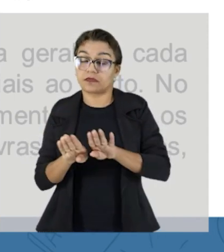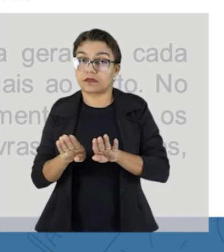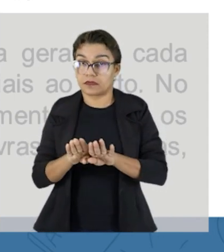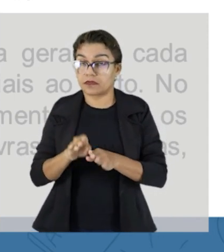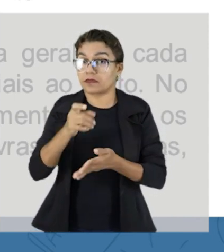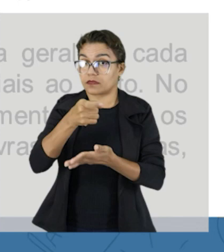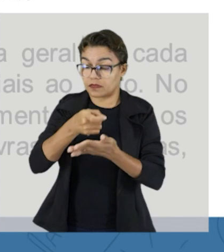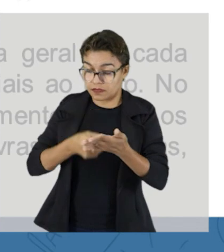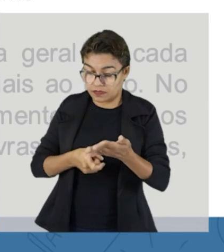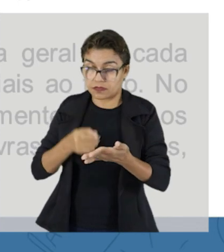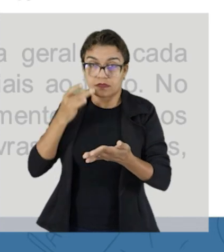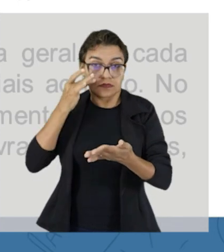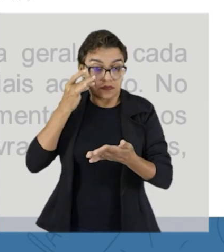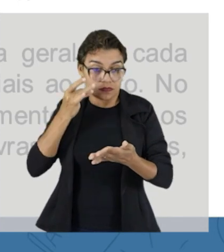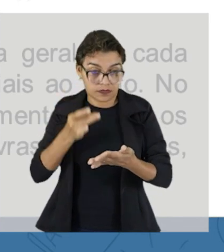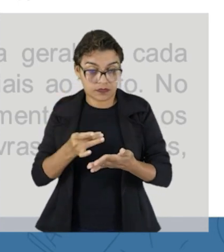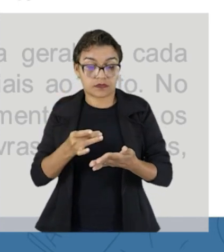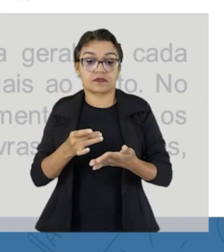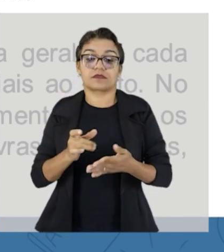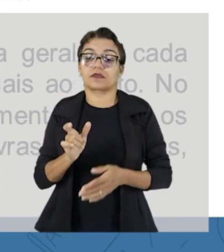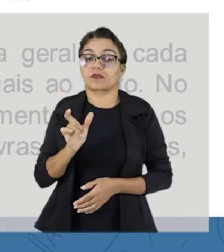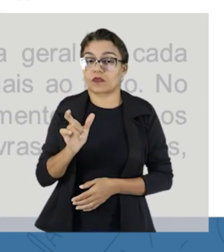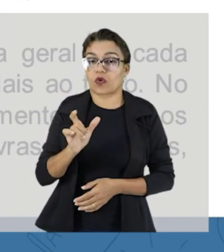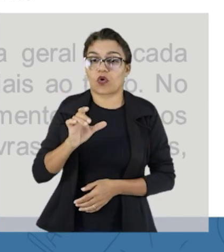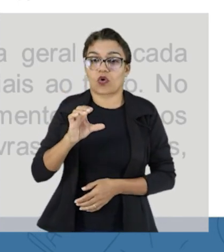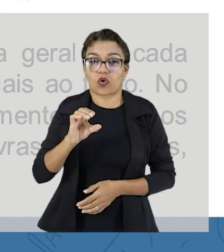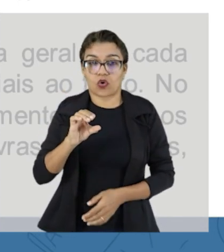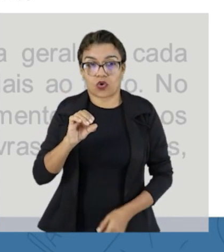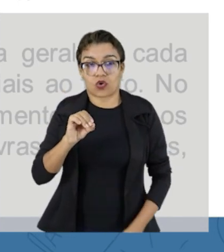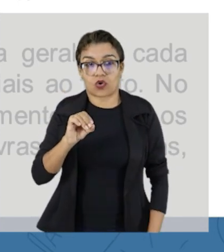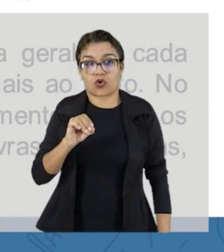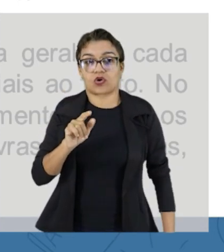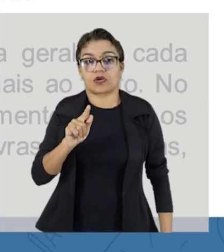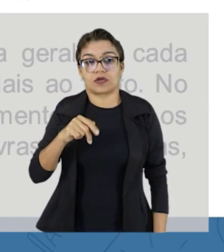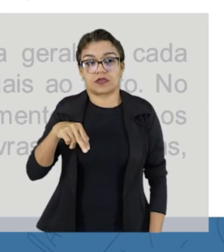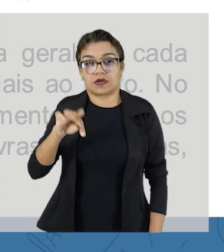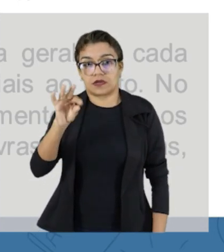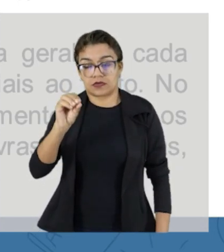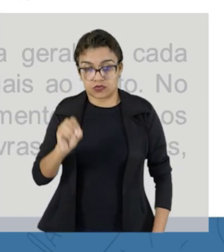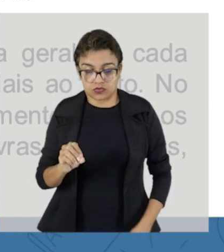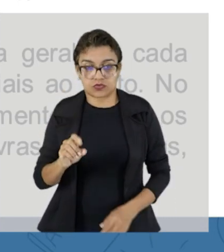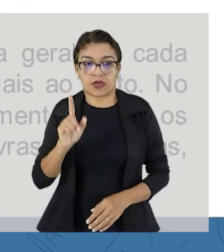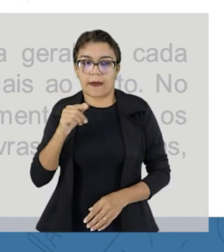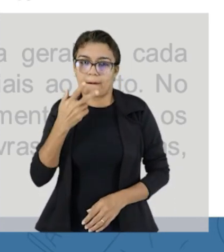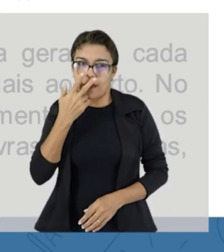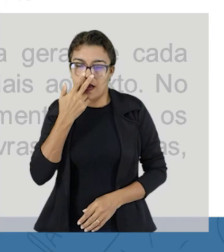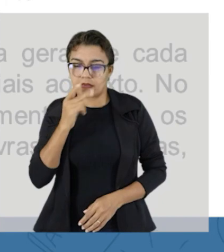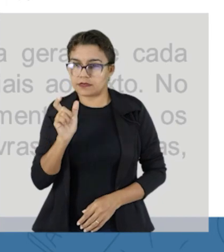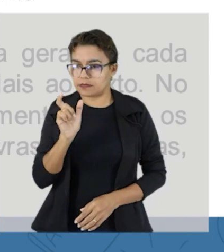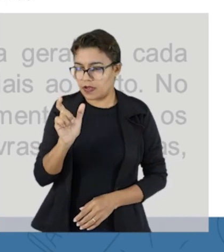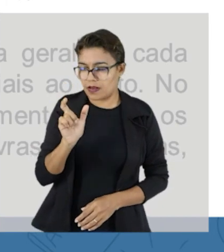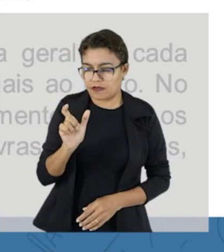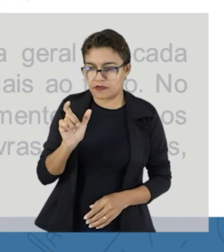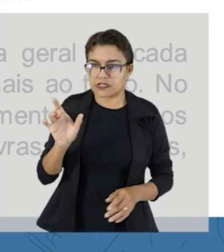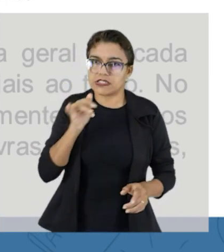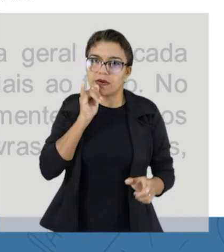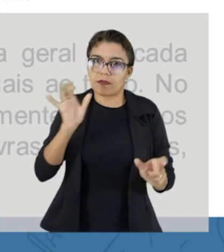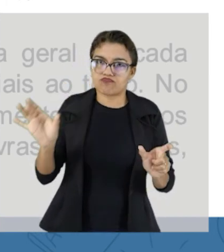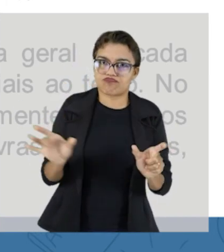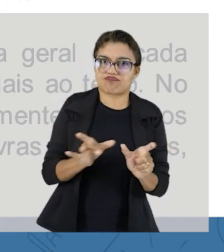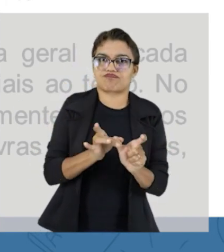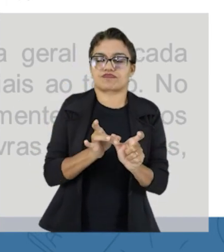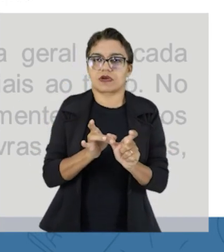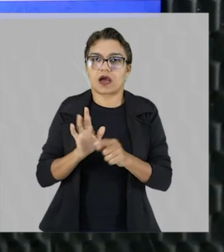texto, cognatos, que para nós é cognatos, tá? Que são os ajudantes, né? São aqueles conectivos, são aquelas